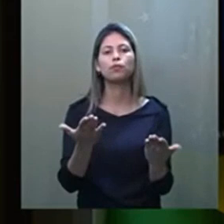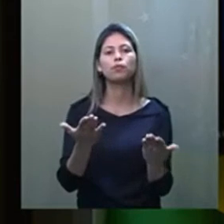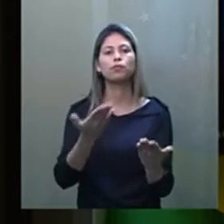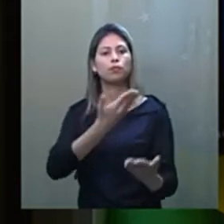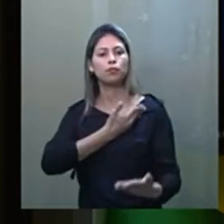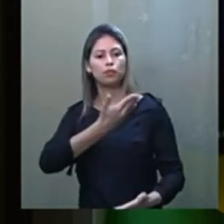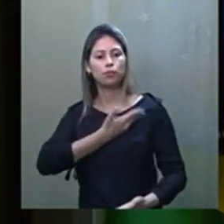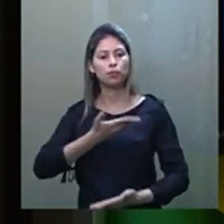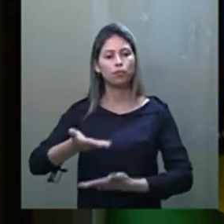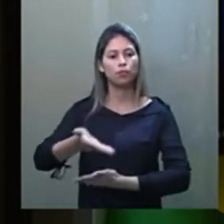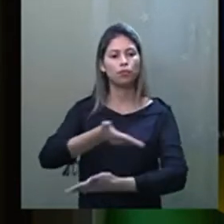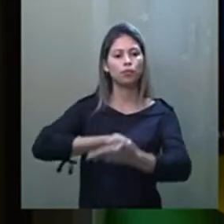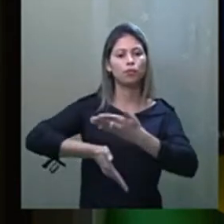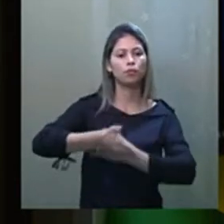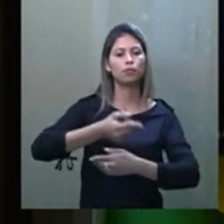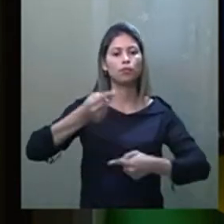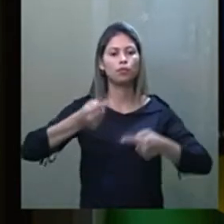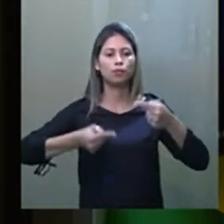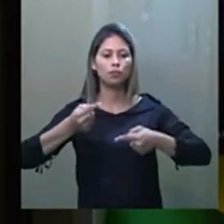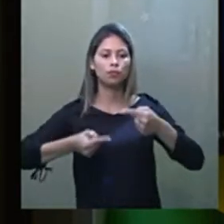de um debate justo,